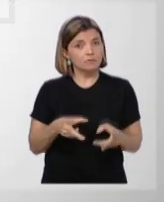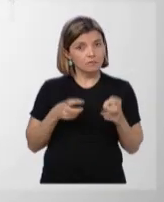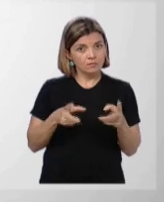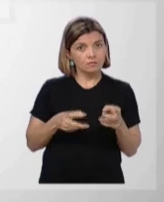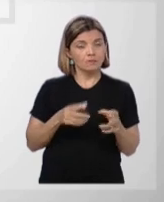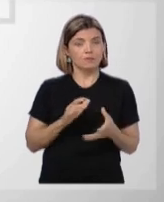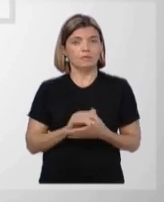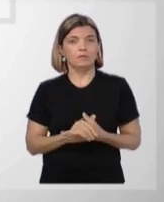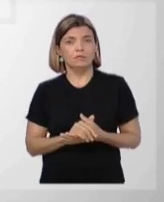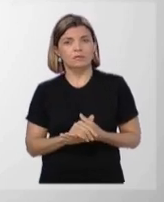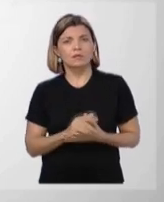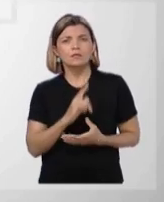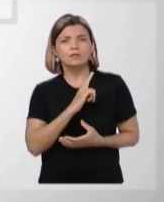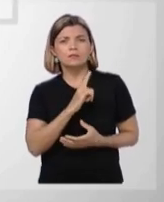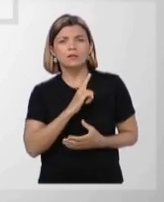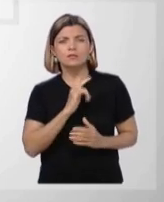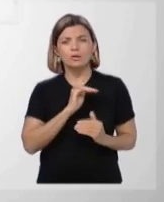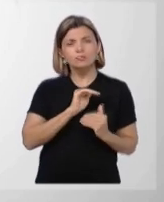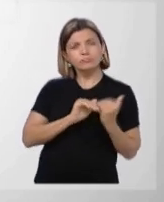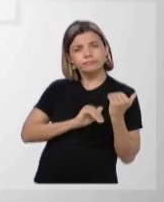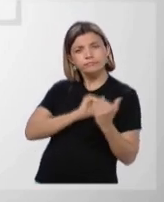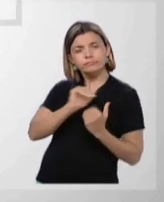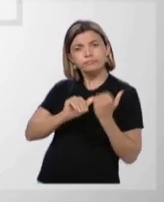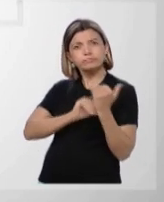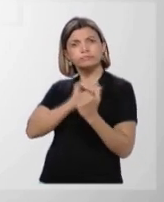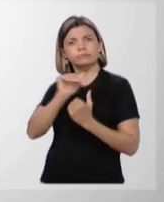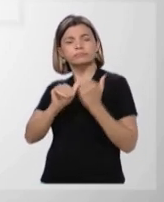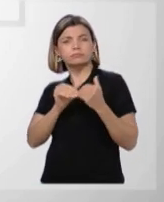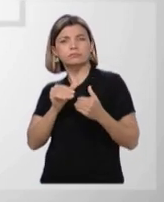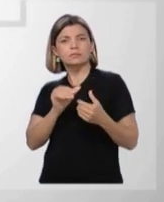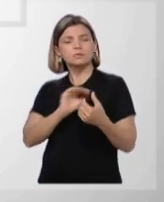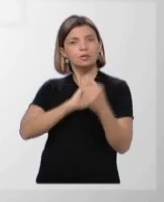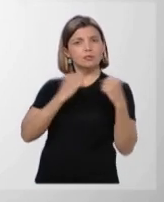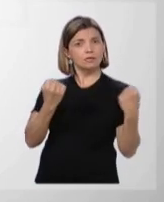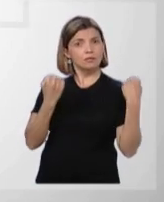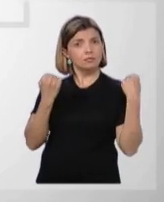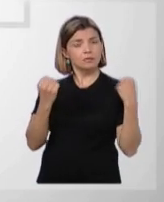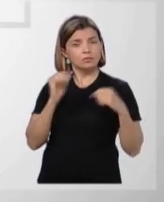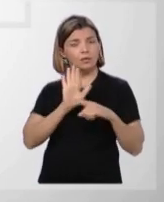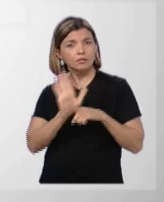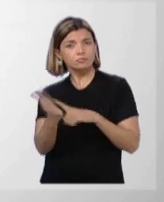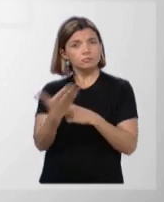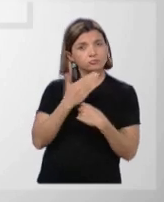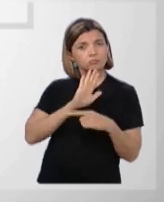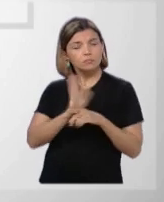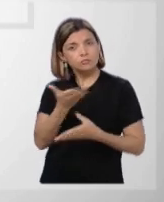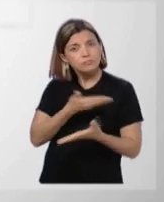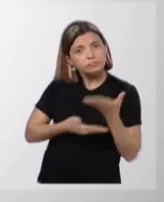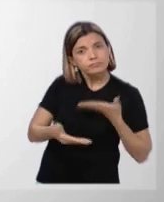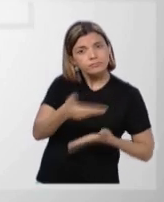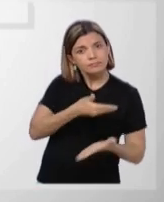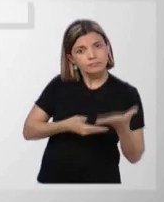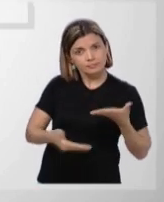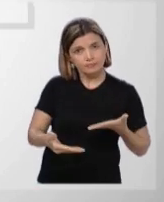Podemos ver, portanto, que existe um fluxo unidirecional de energia entre os seres vivos.